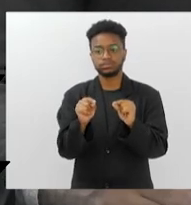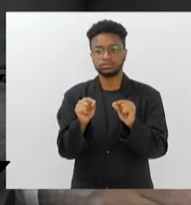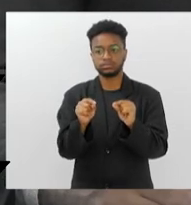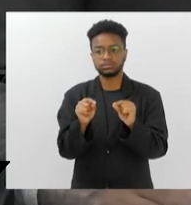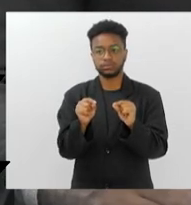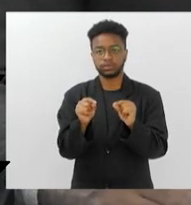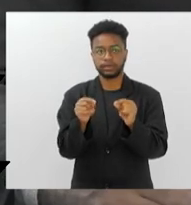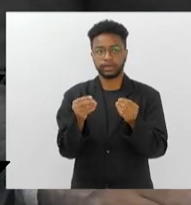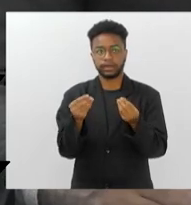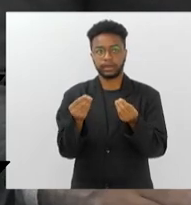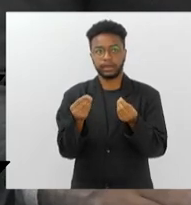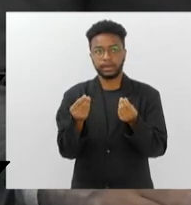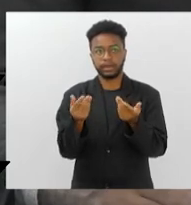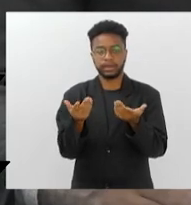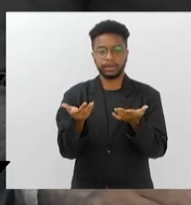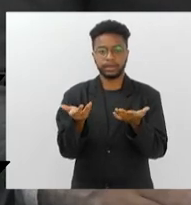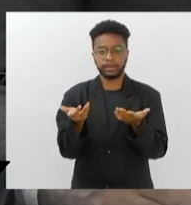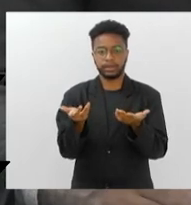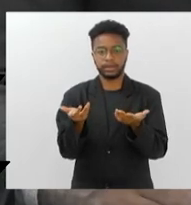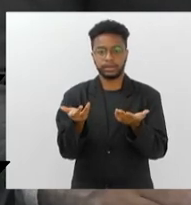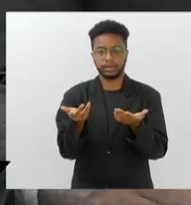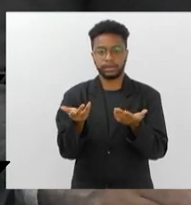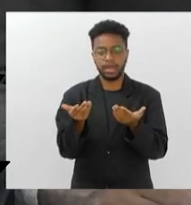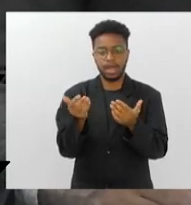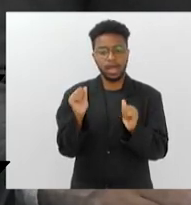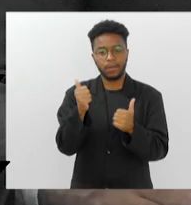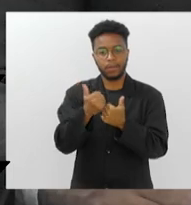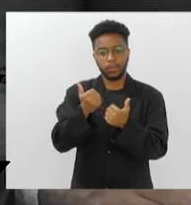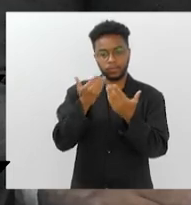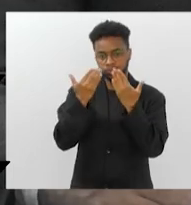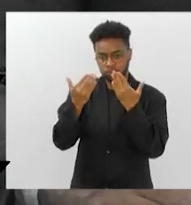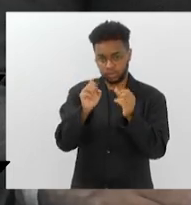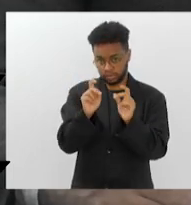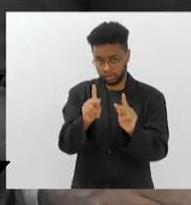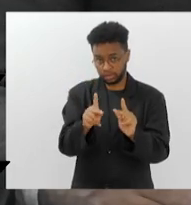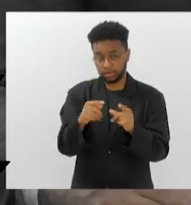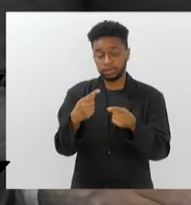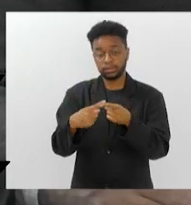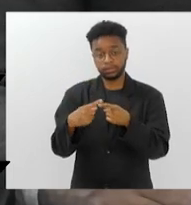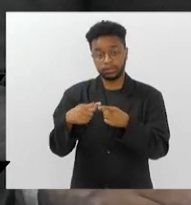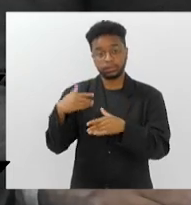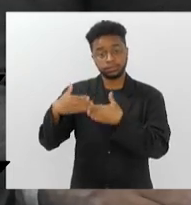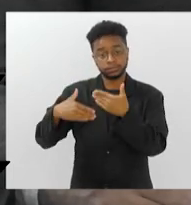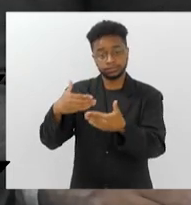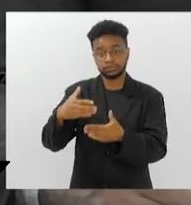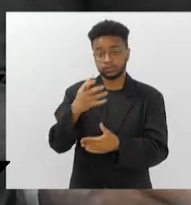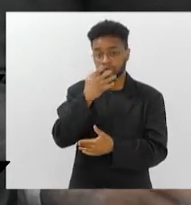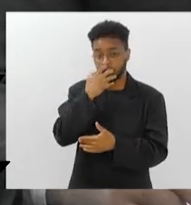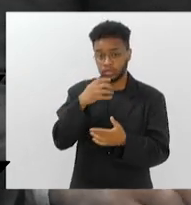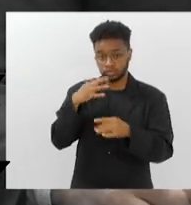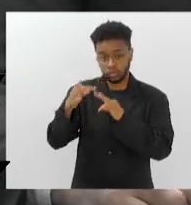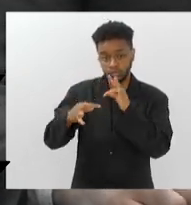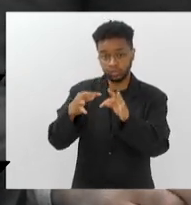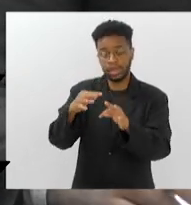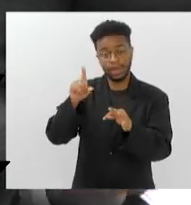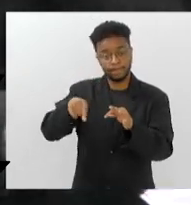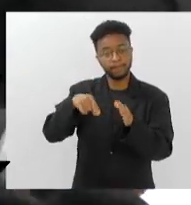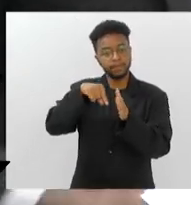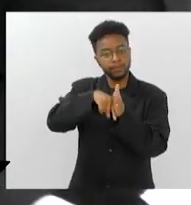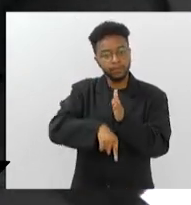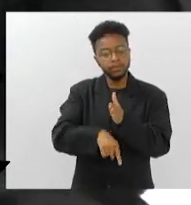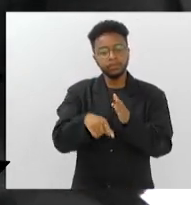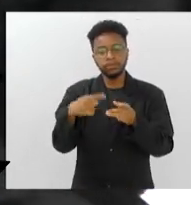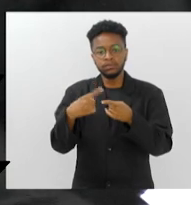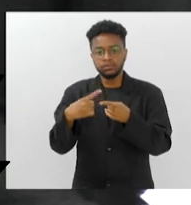eh da assistência psicológica tá esse processo da cinoterapia ele é mais profundo porque há